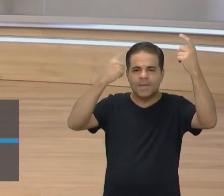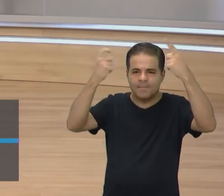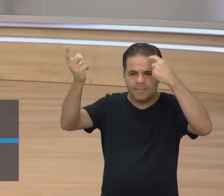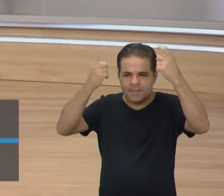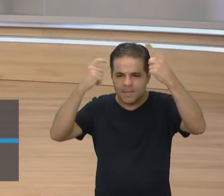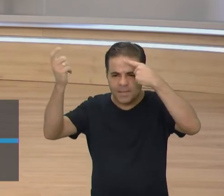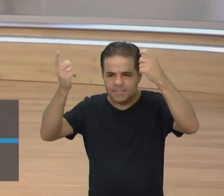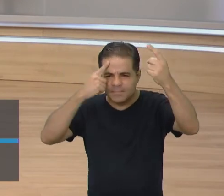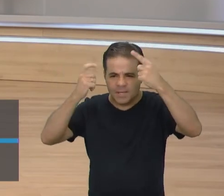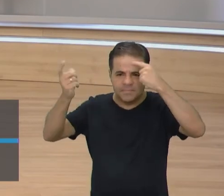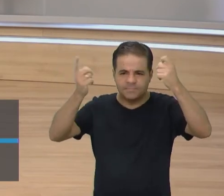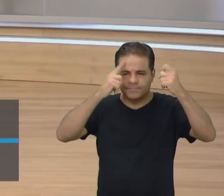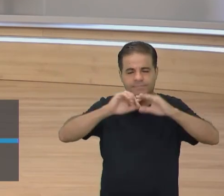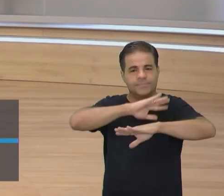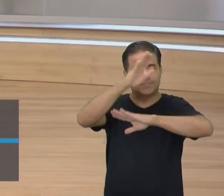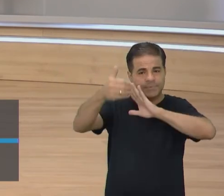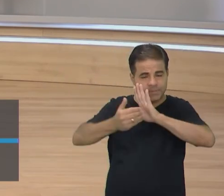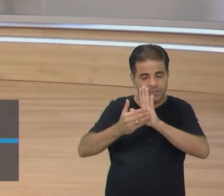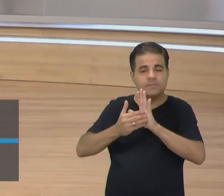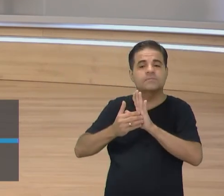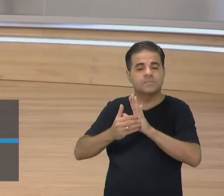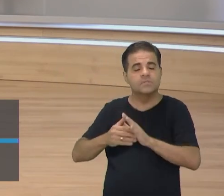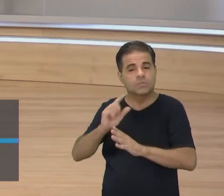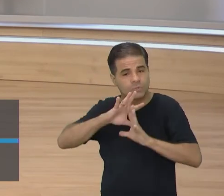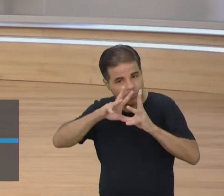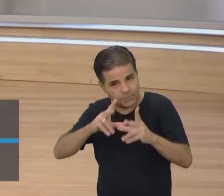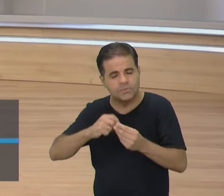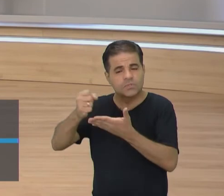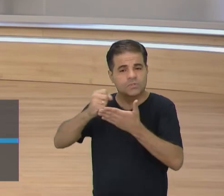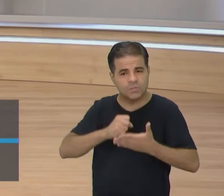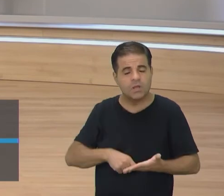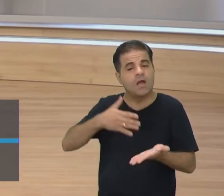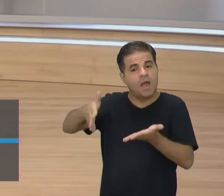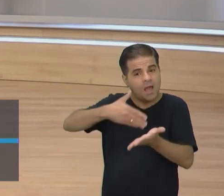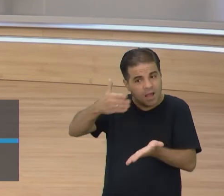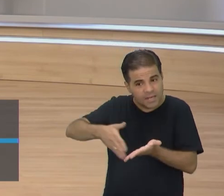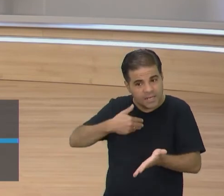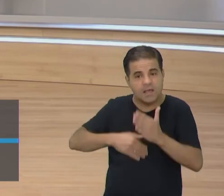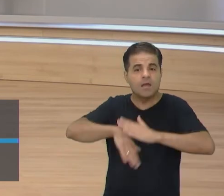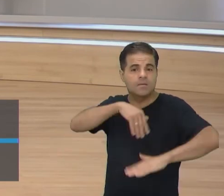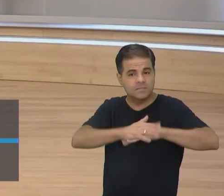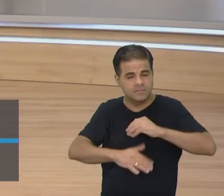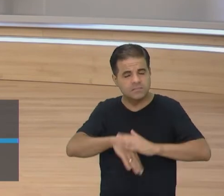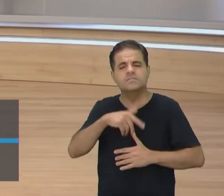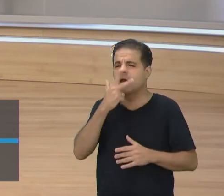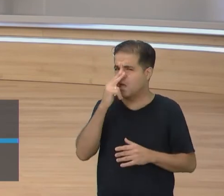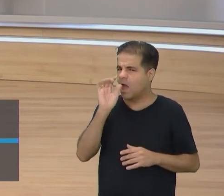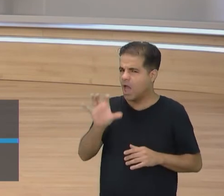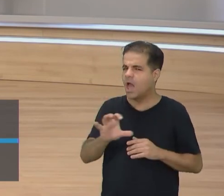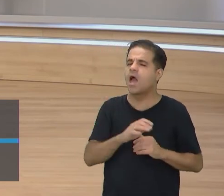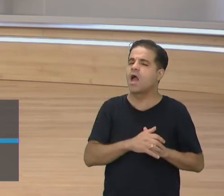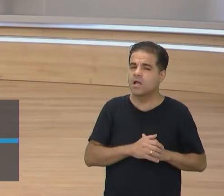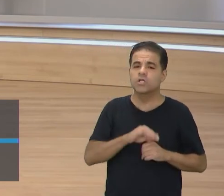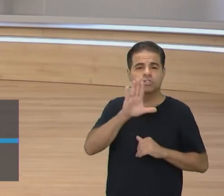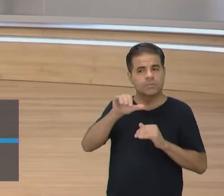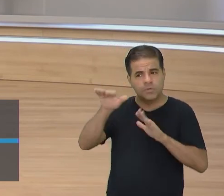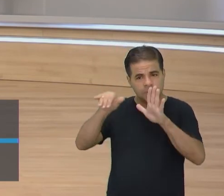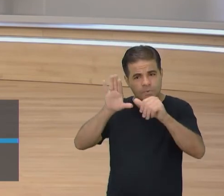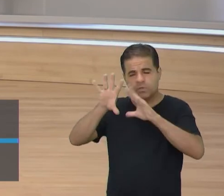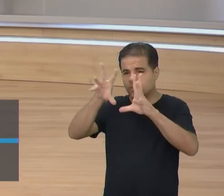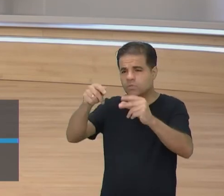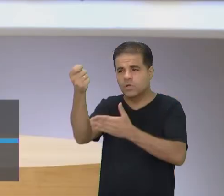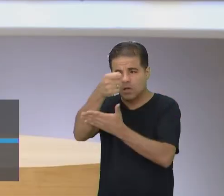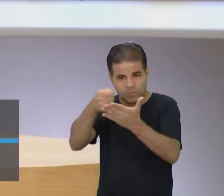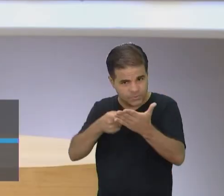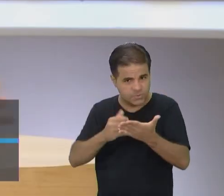do que a gente falou, né? Então, através do que a gente trouxe aqui um pouquinho. Então, esse livro foi eu esqueci o nome do cara agora. Ele chamou todos os escritores,